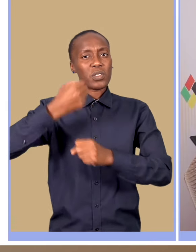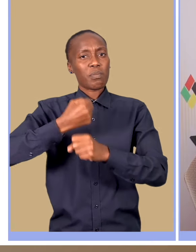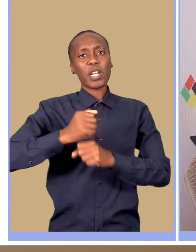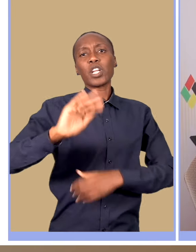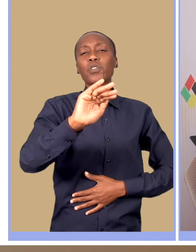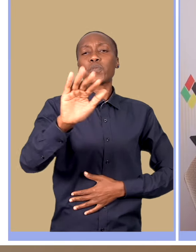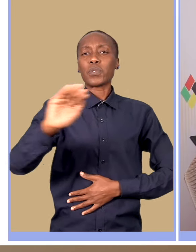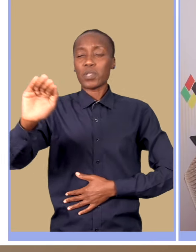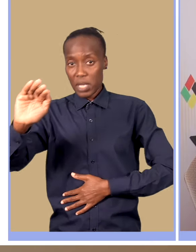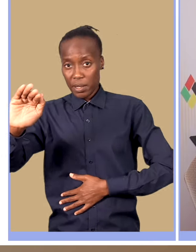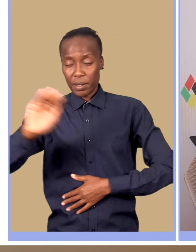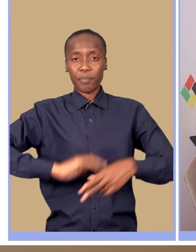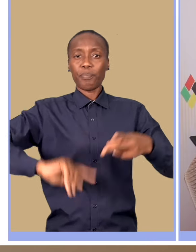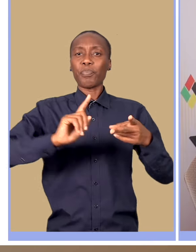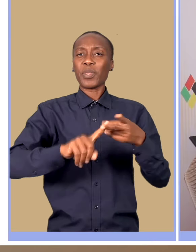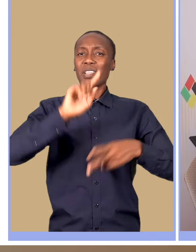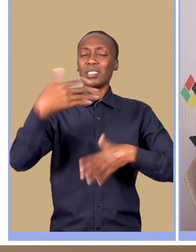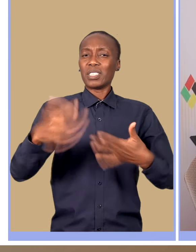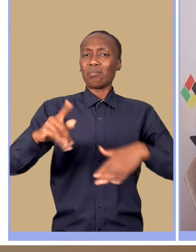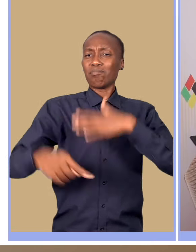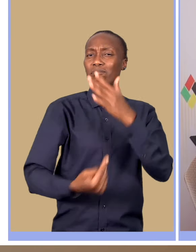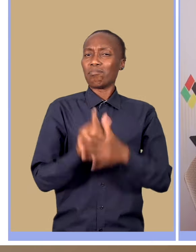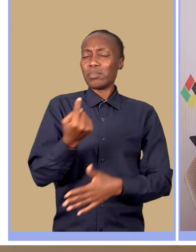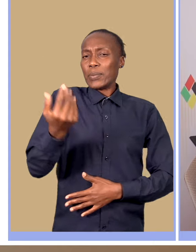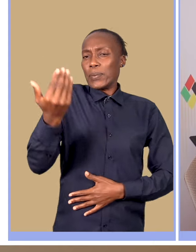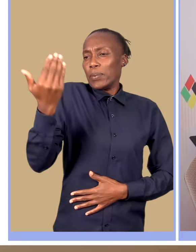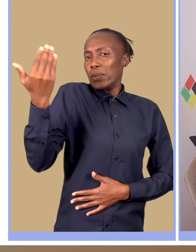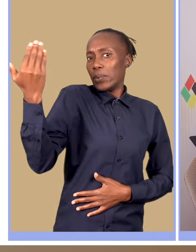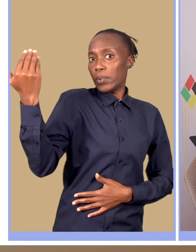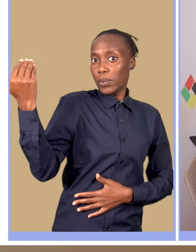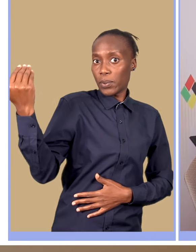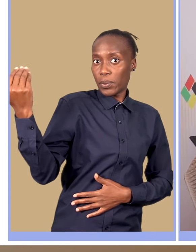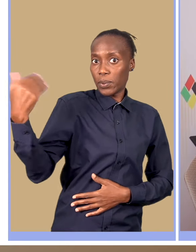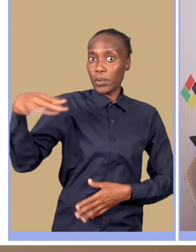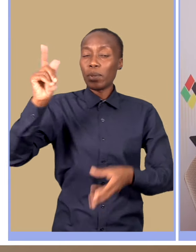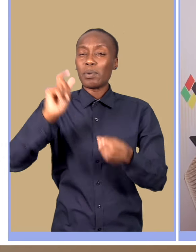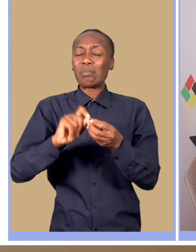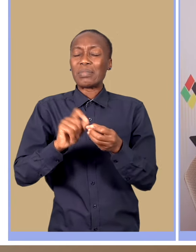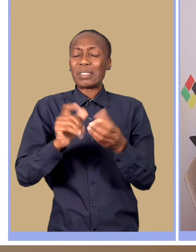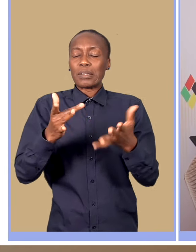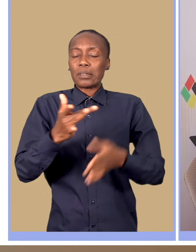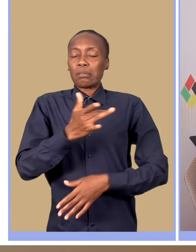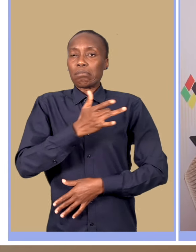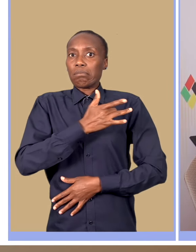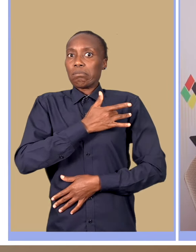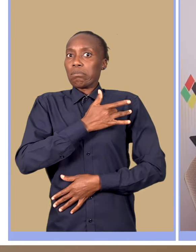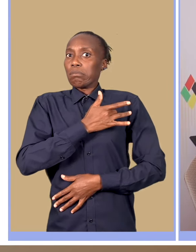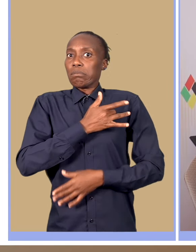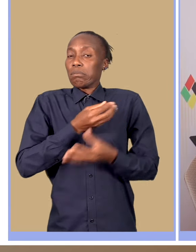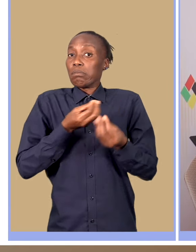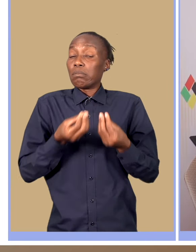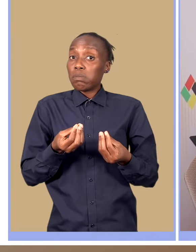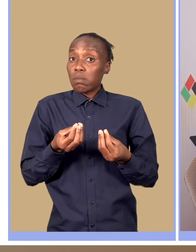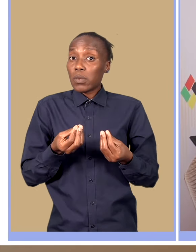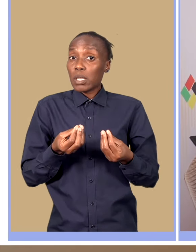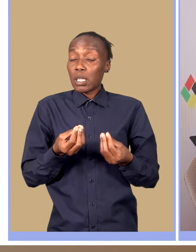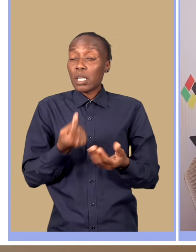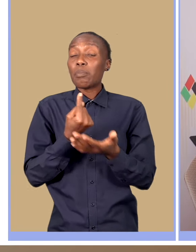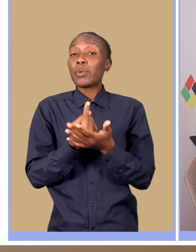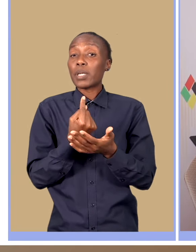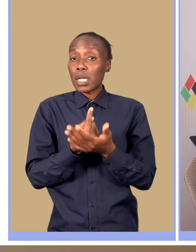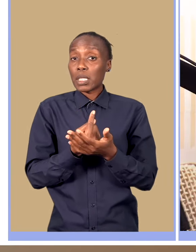contei este episódio numa outra ocasião, mas aconteceu uma coisa que eu achei altamente sintomático do quanto